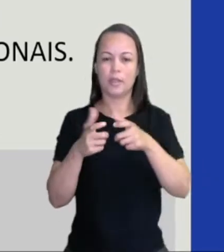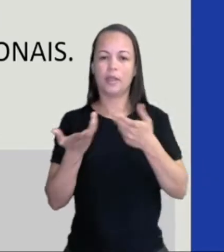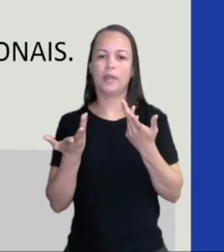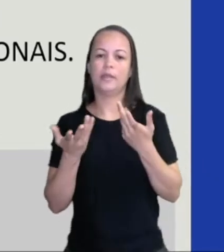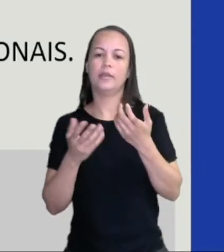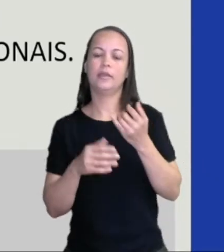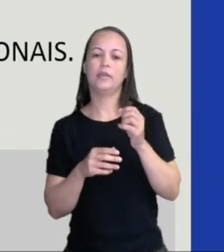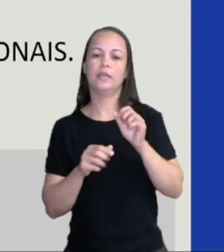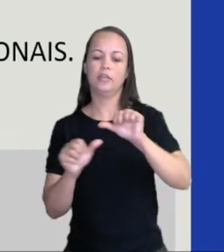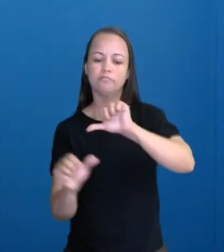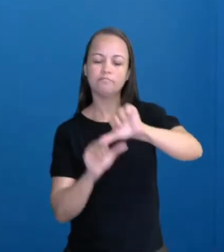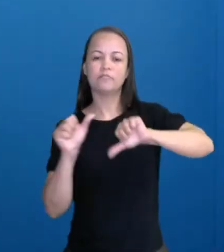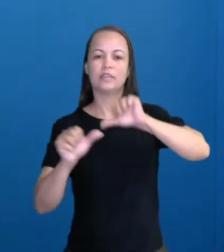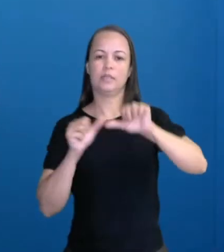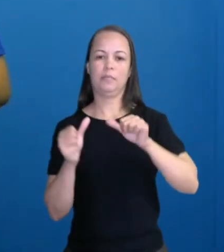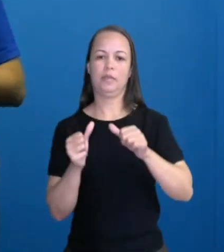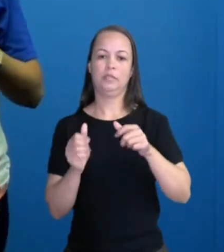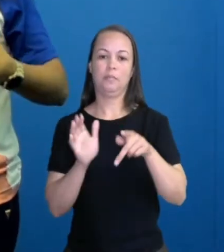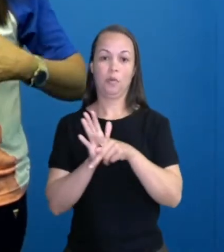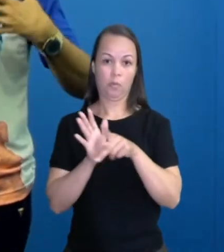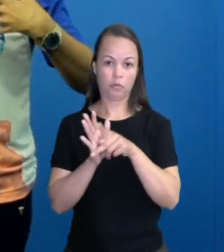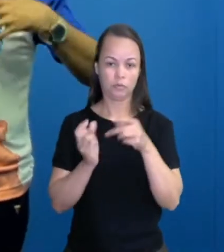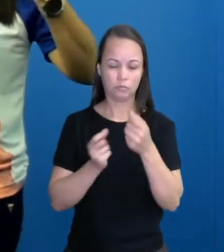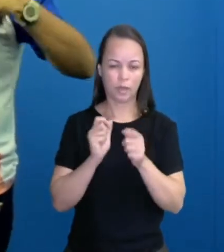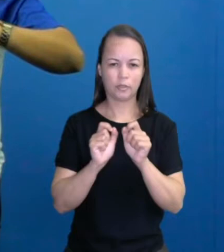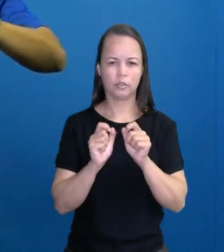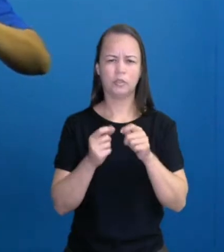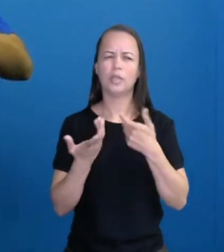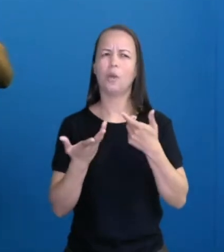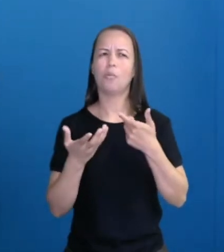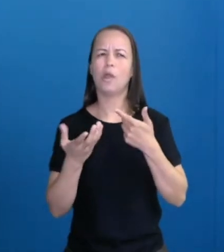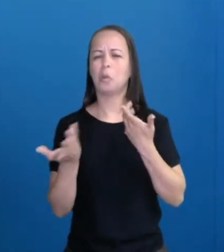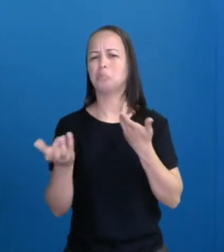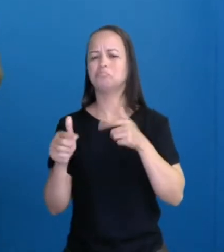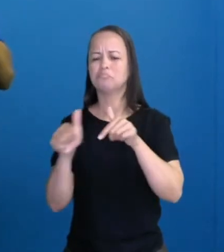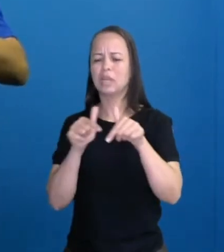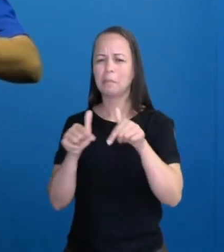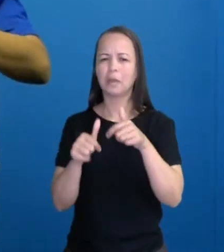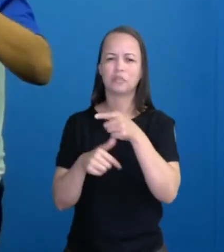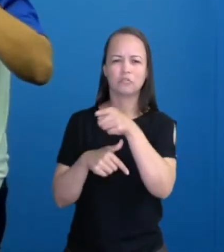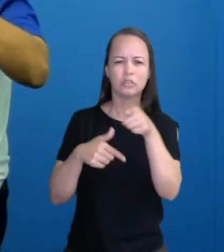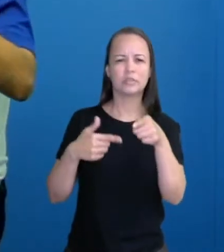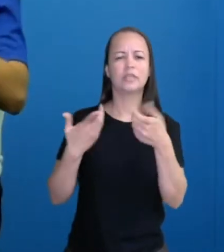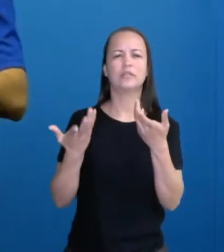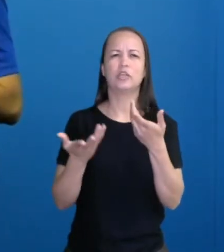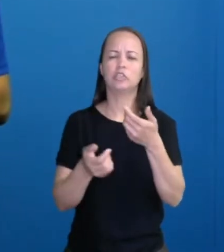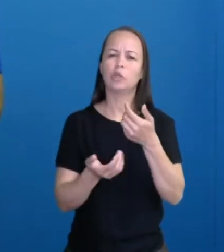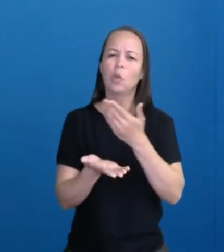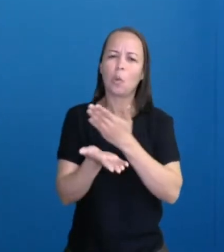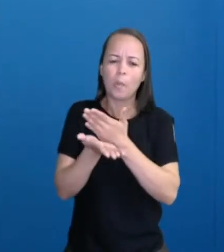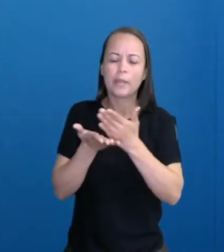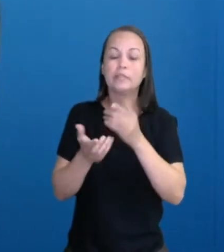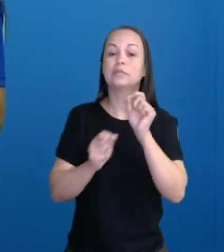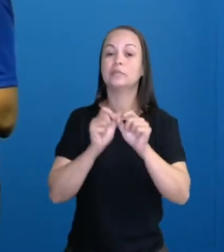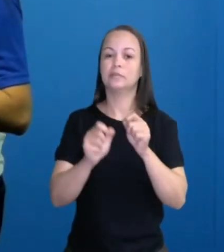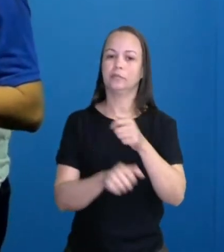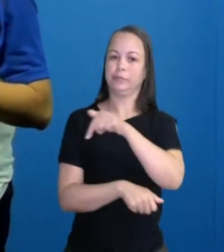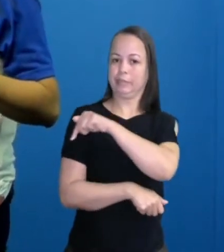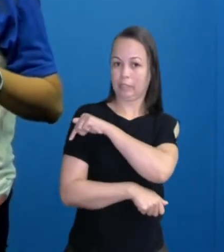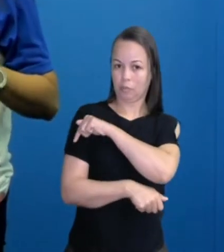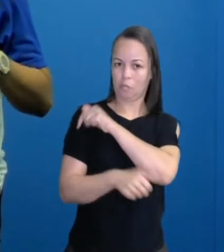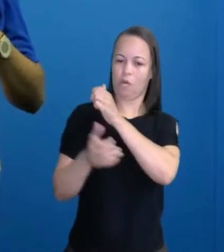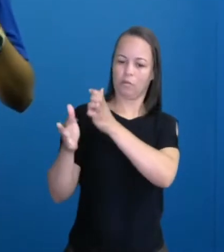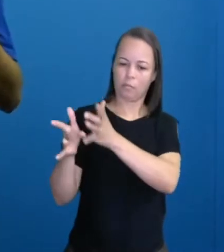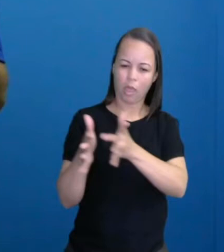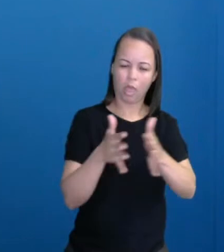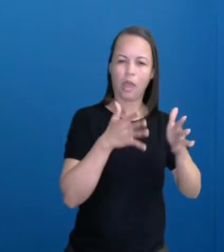proporcionais, certo? Então, conteúdo que vocês já vêm trabalhando aí desde o sétimo ano e a gente vai recuperar aí alguns